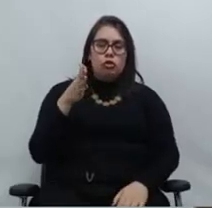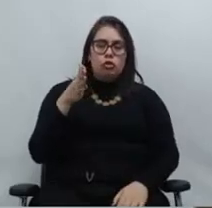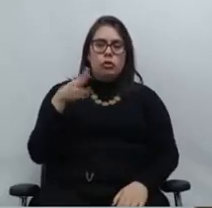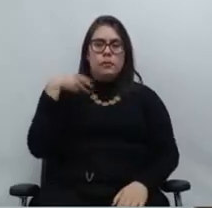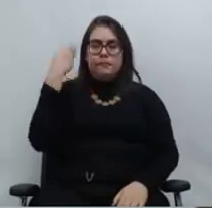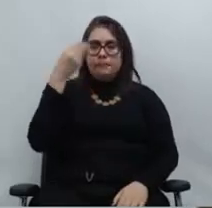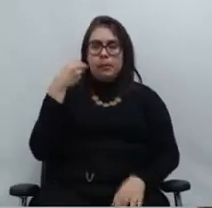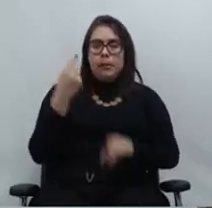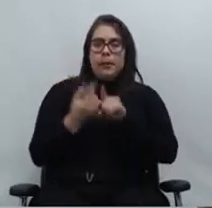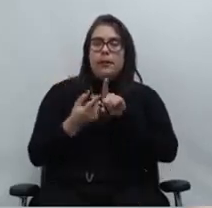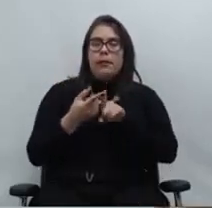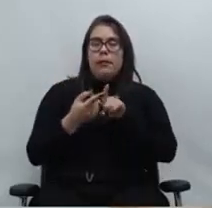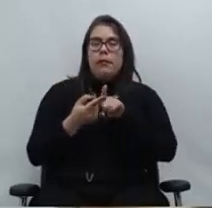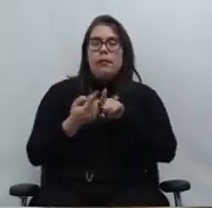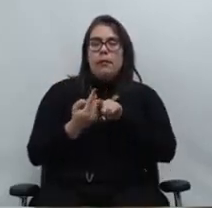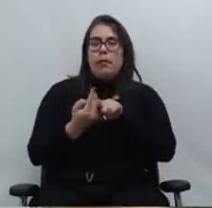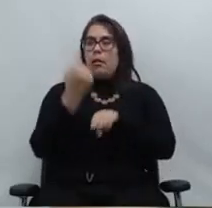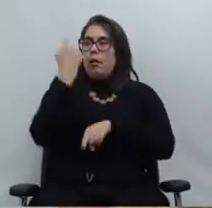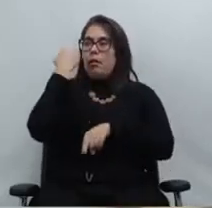o colegiado em outras